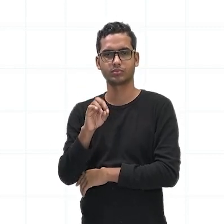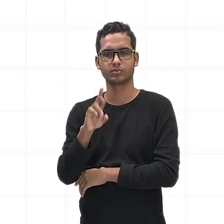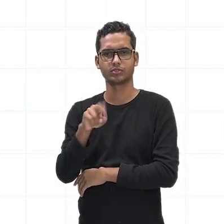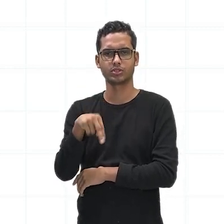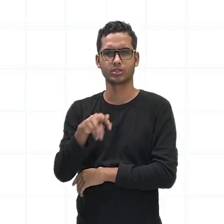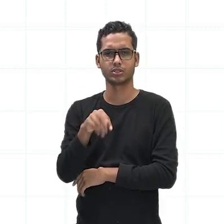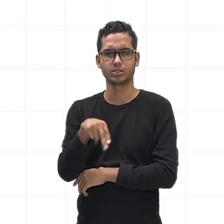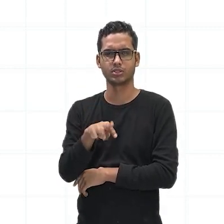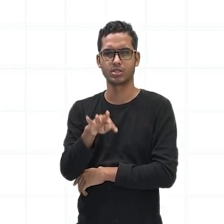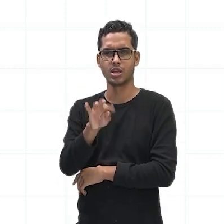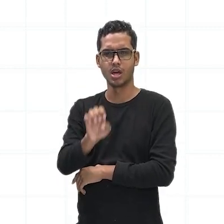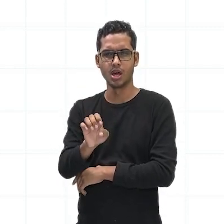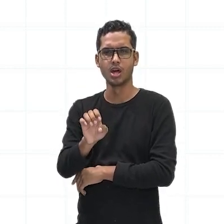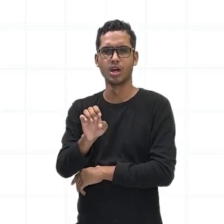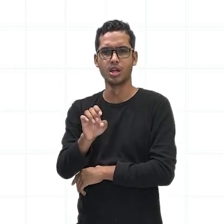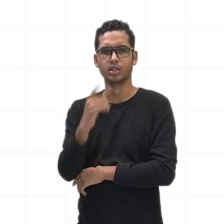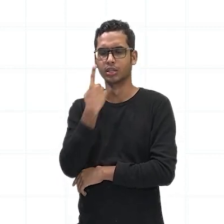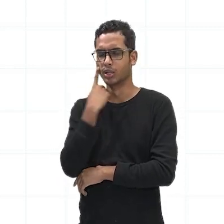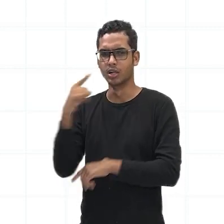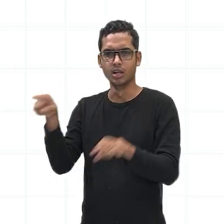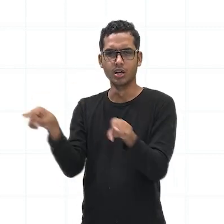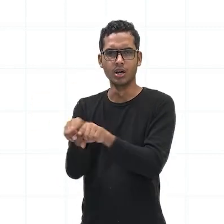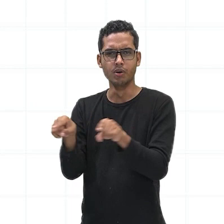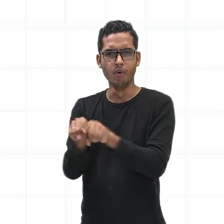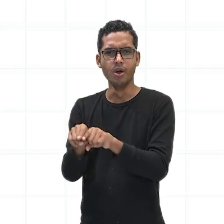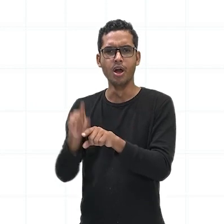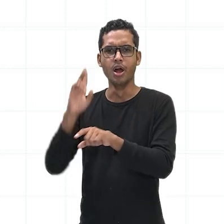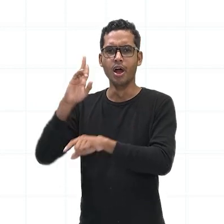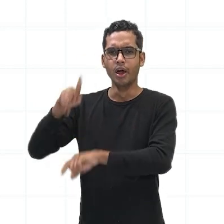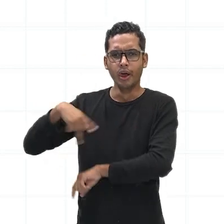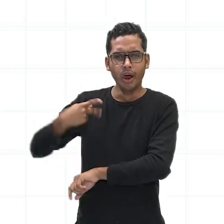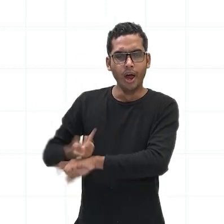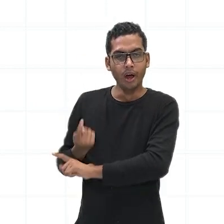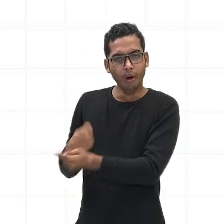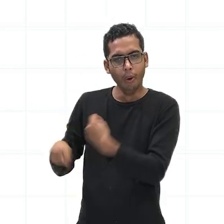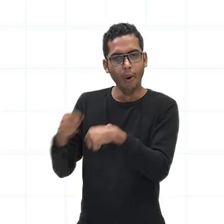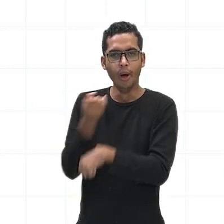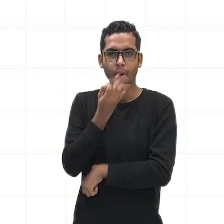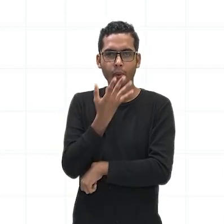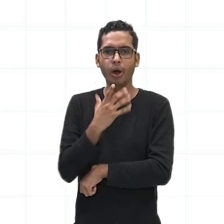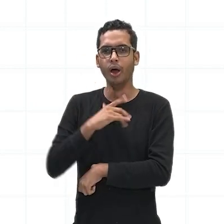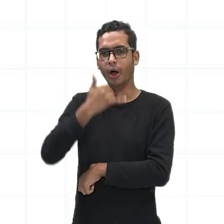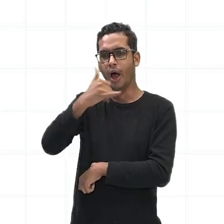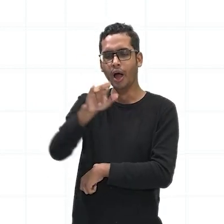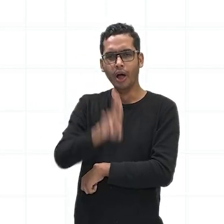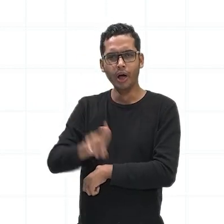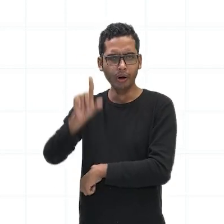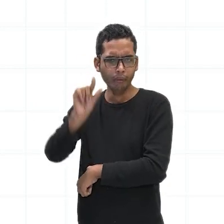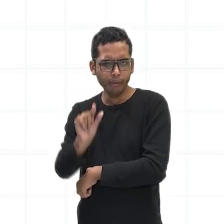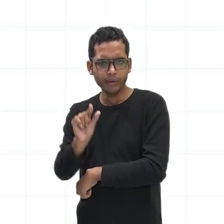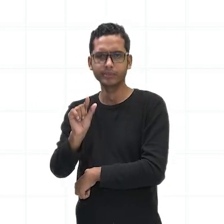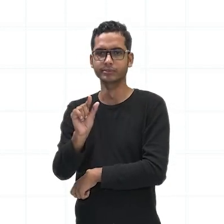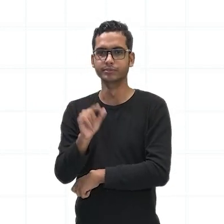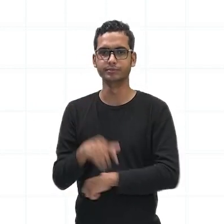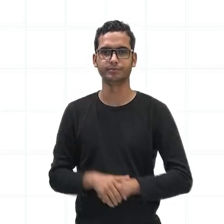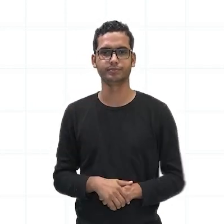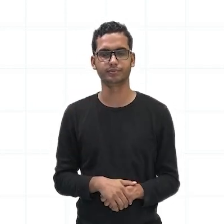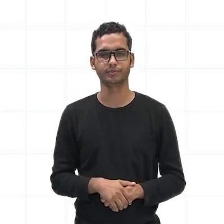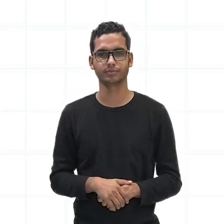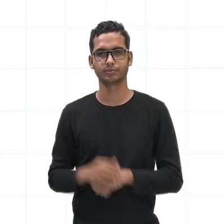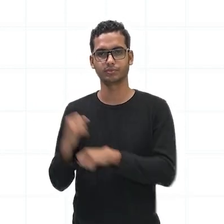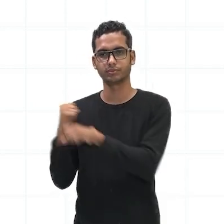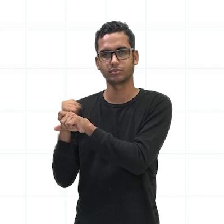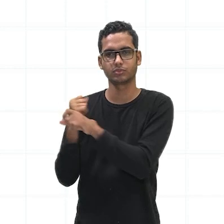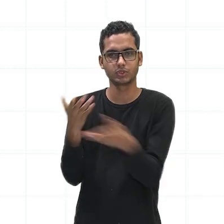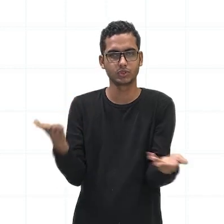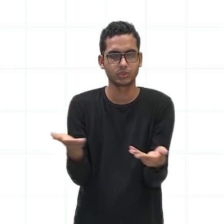consumiam menos energia, né, eram mais econômicas. E, por fim, que é o que nós utilizamos bastante ultimamente, nos dias atuais, que são